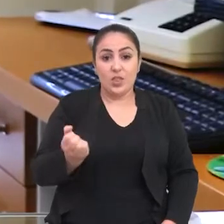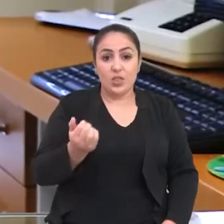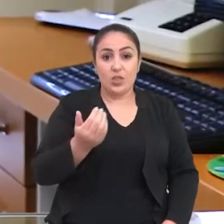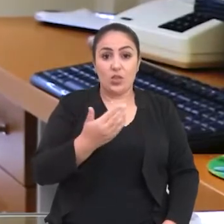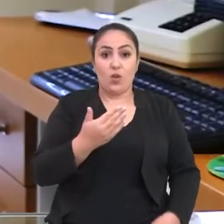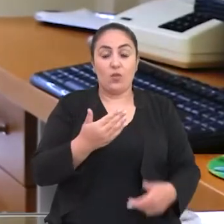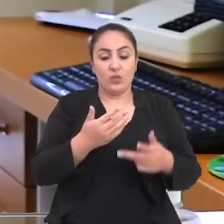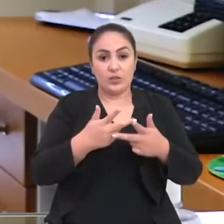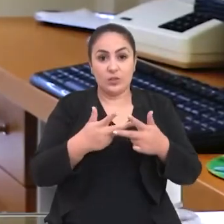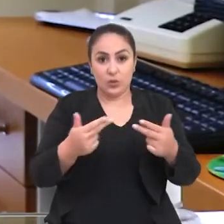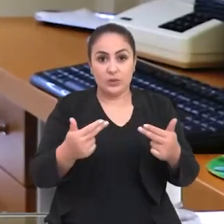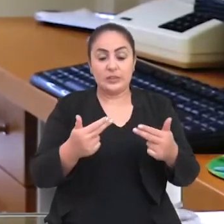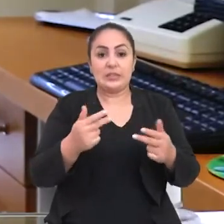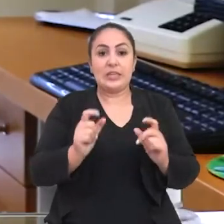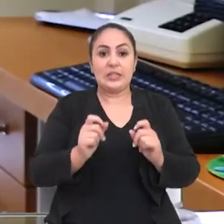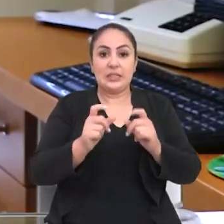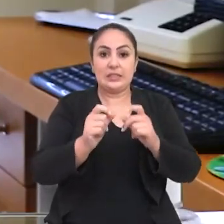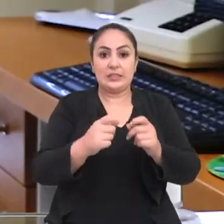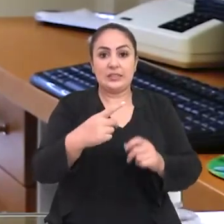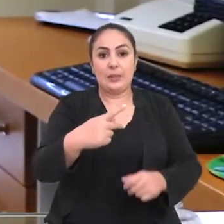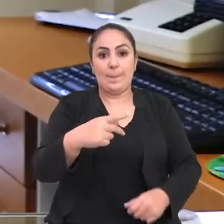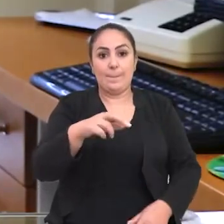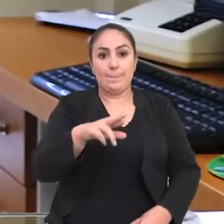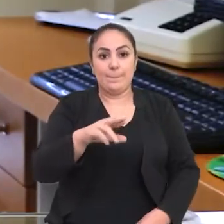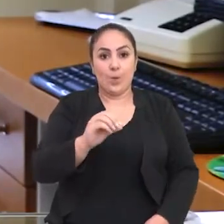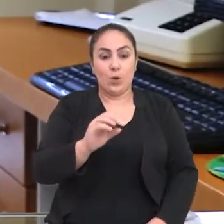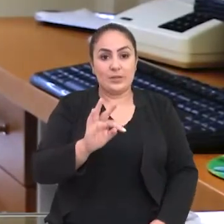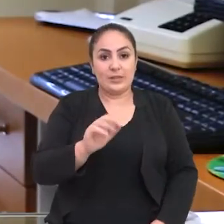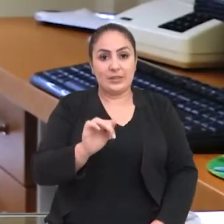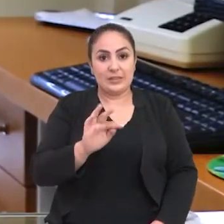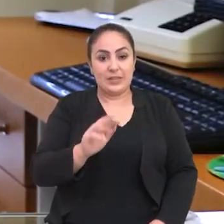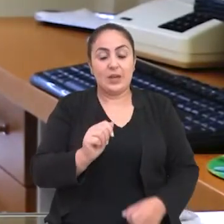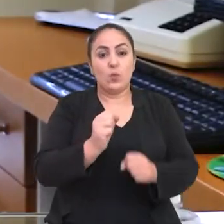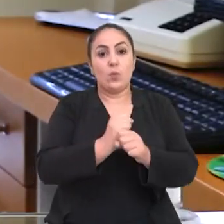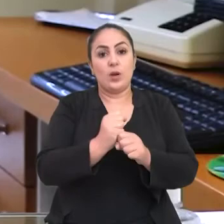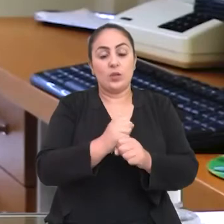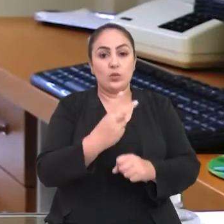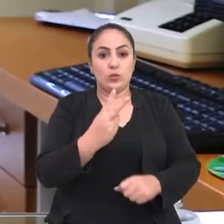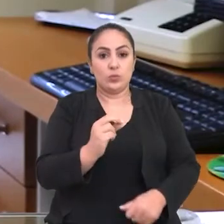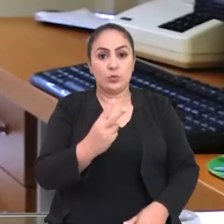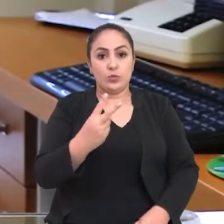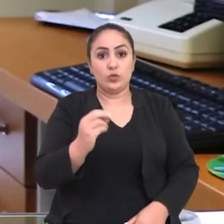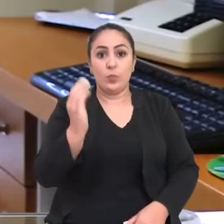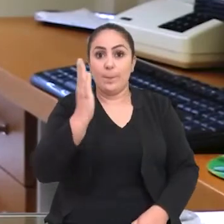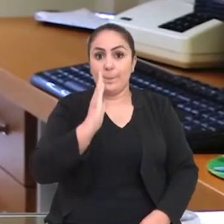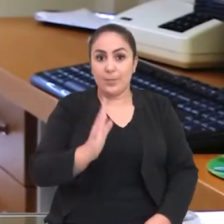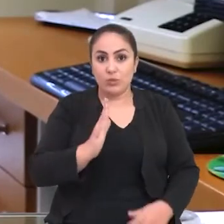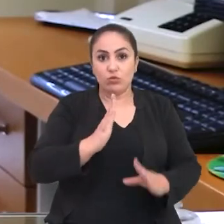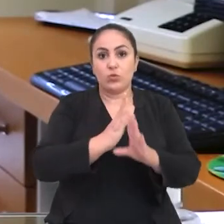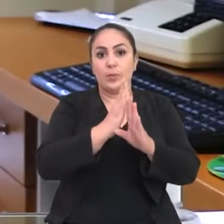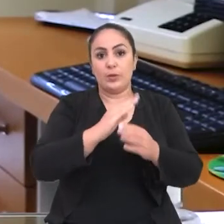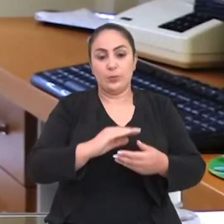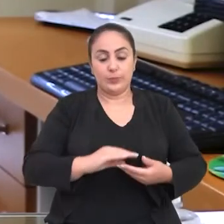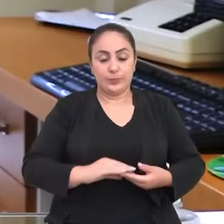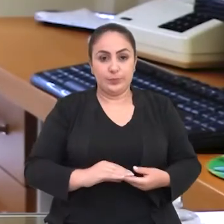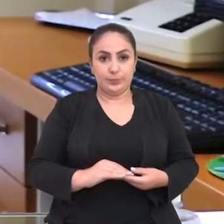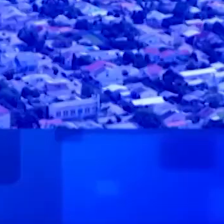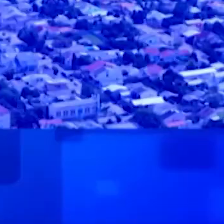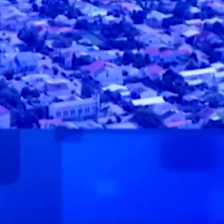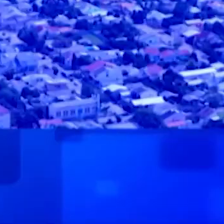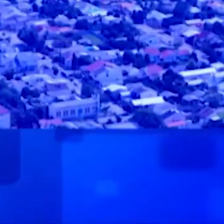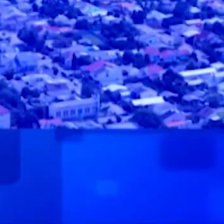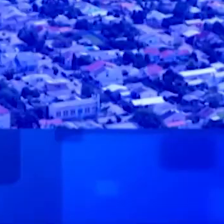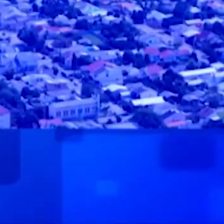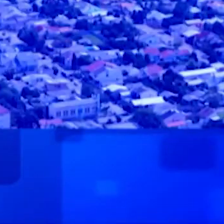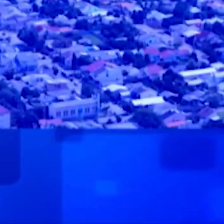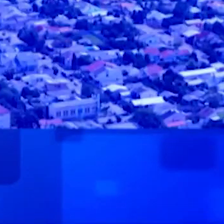65.840 novos casos de câncer de próstata no ano de 2020 no Brasil, diagnosticados.